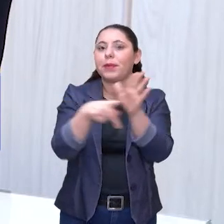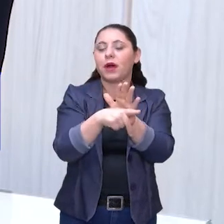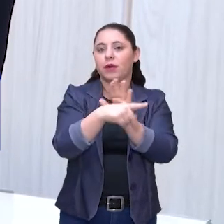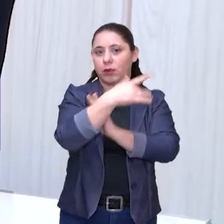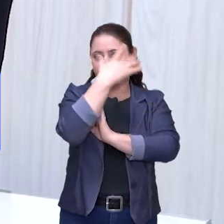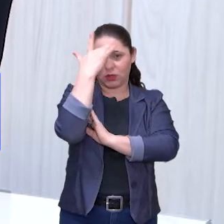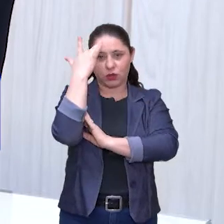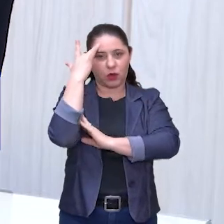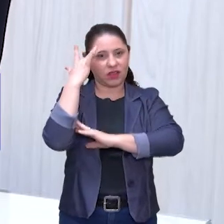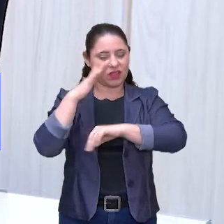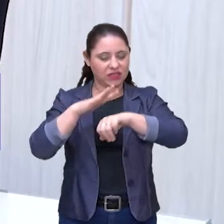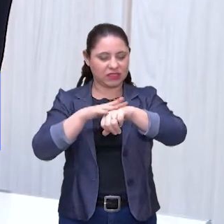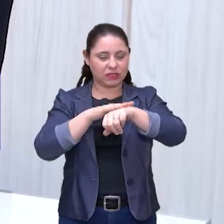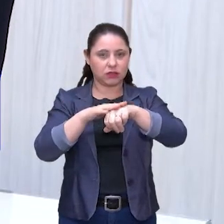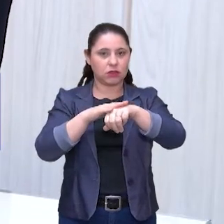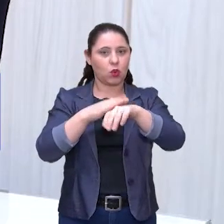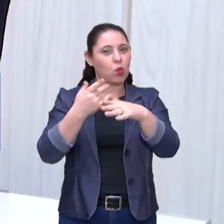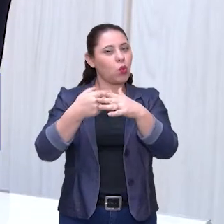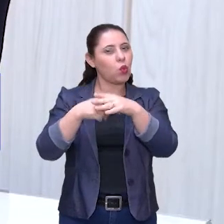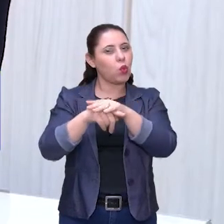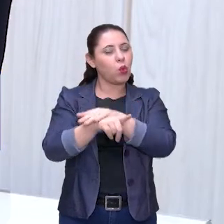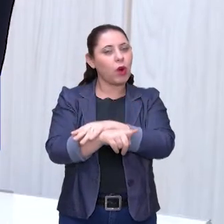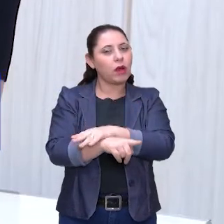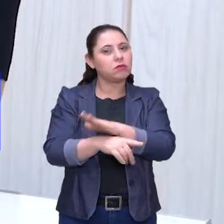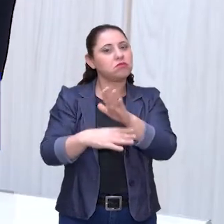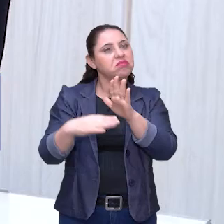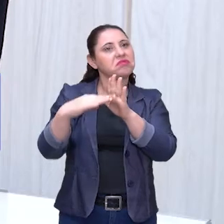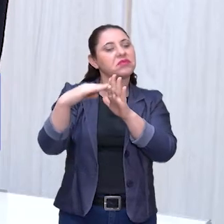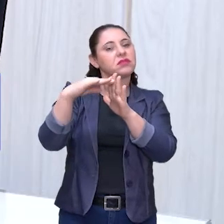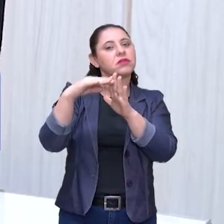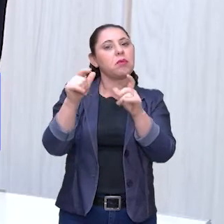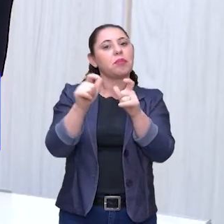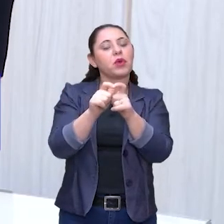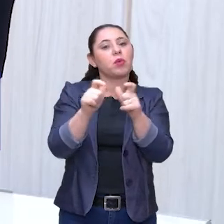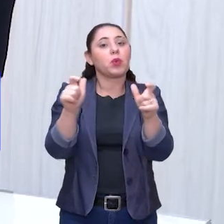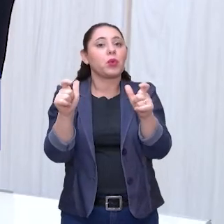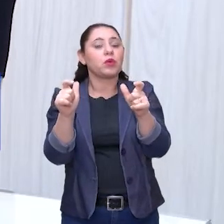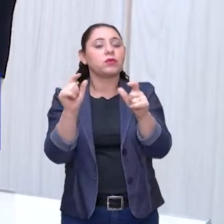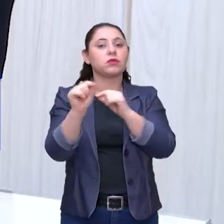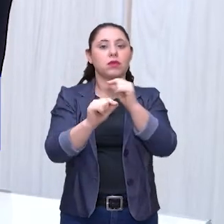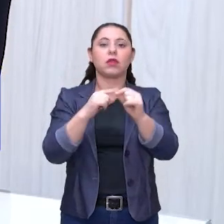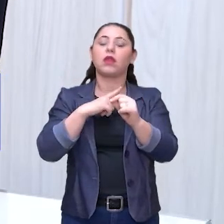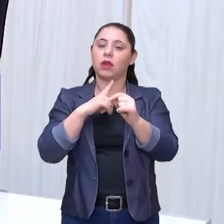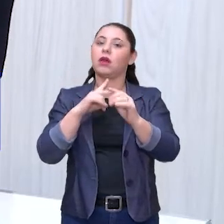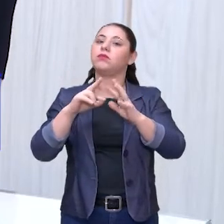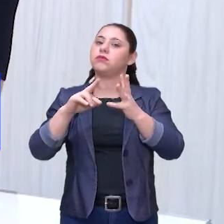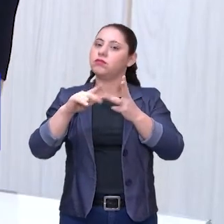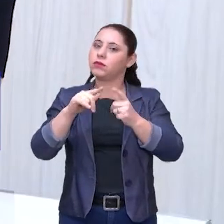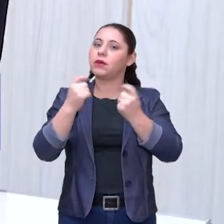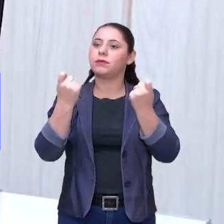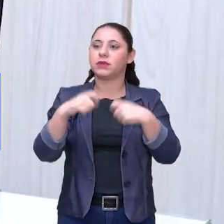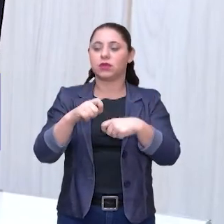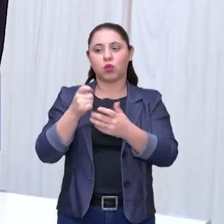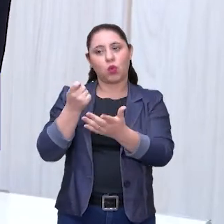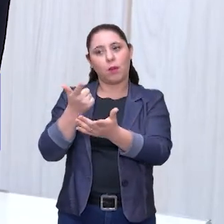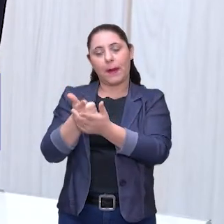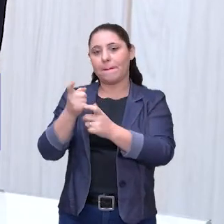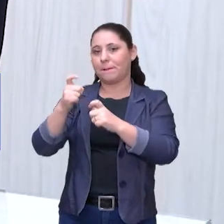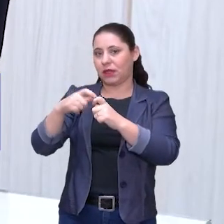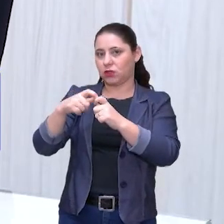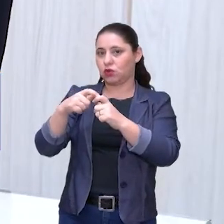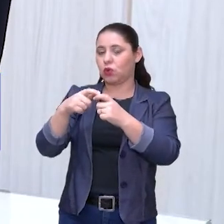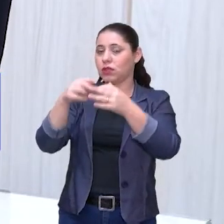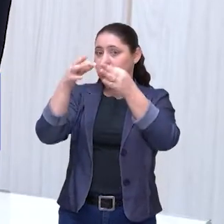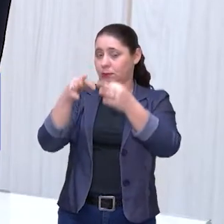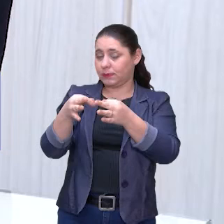hidratantes específicos para pacientes que têm ressecamento, dependendo do grau de ressecamento, a gente tem vários tipos de hidratantes, então